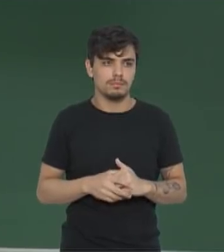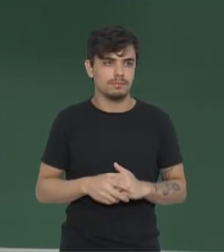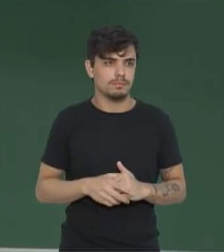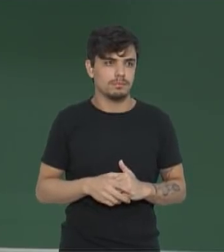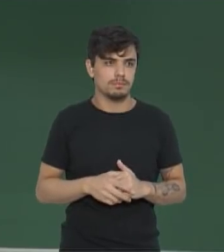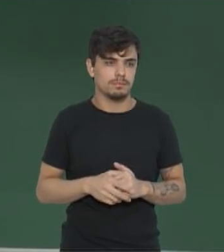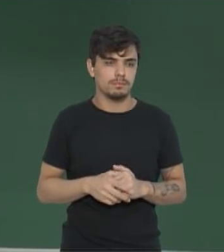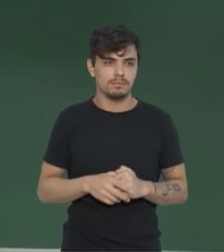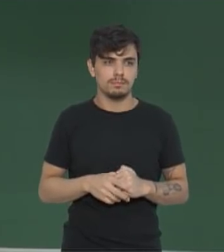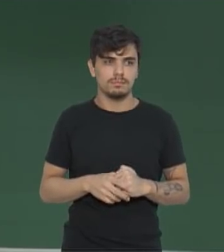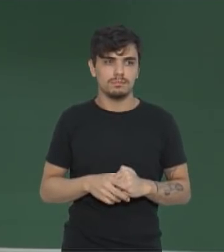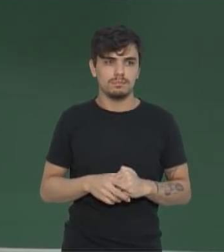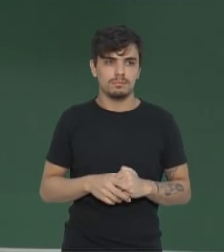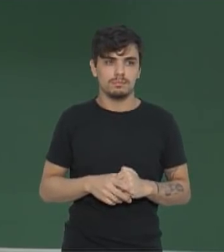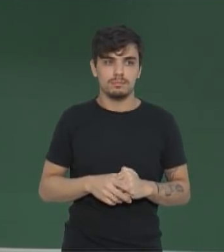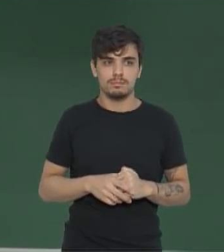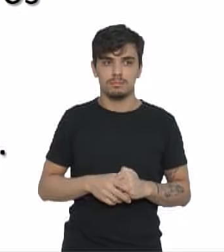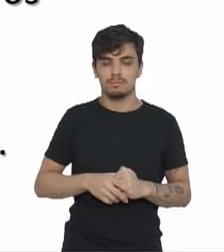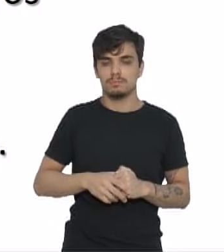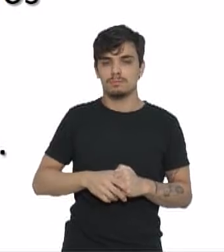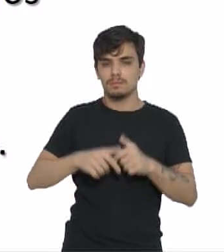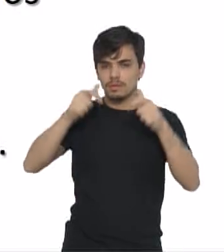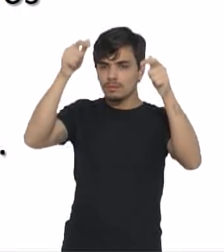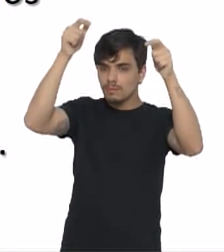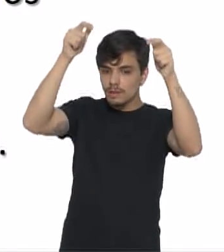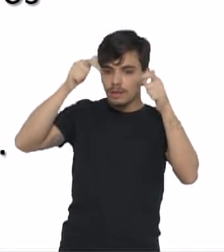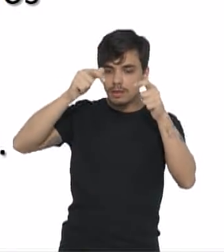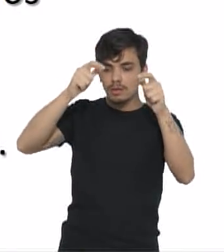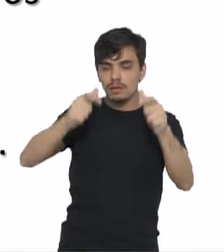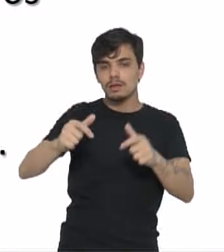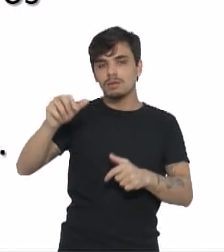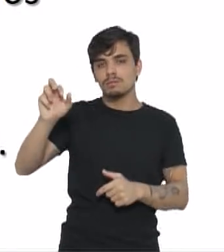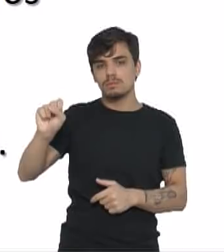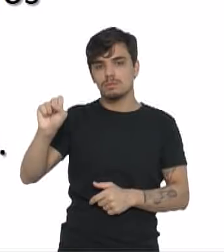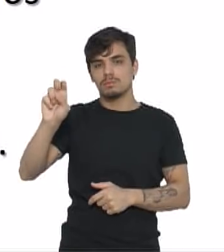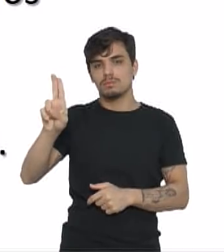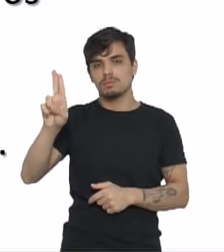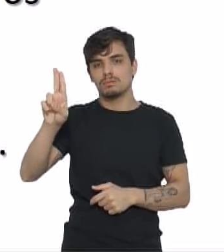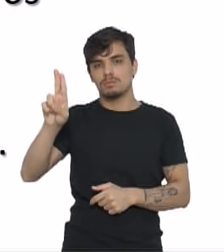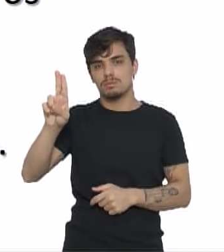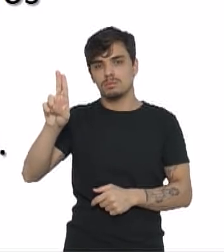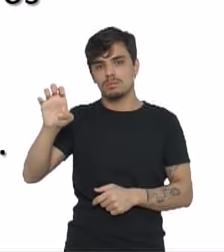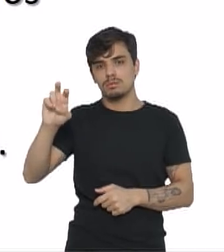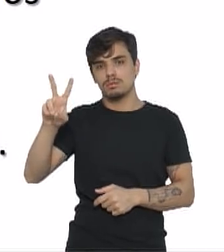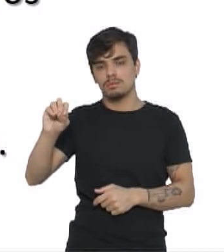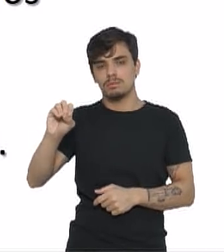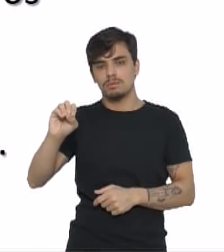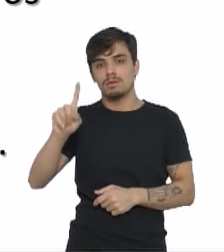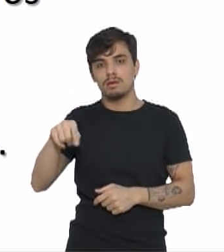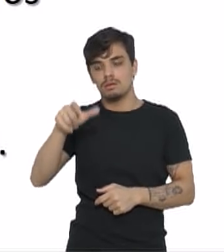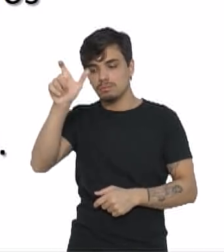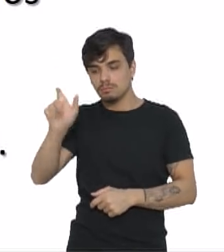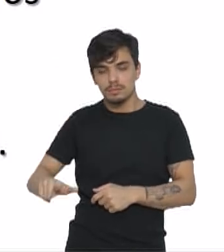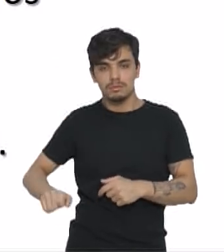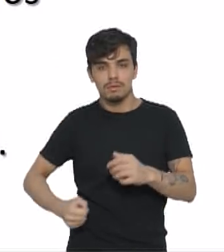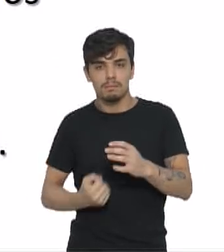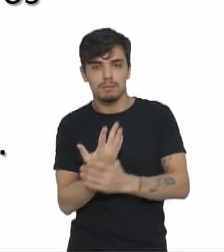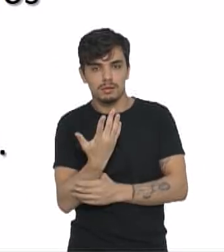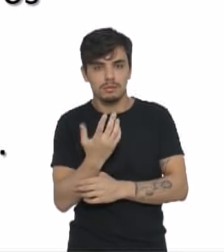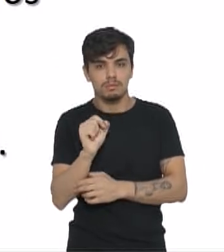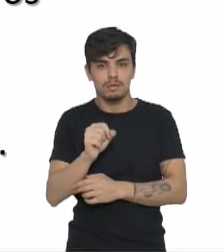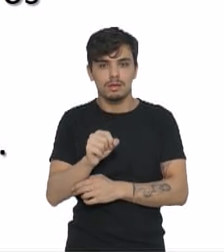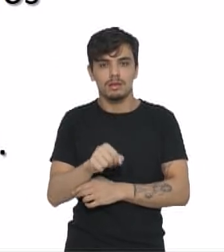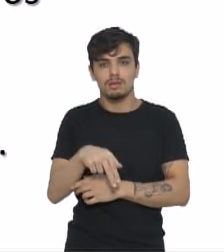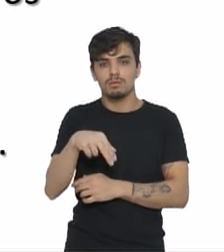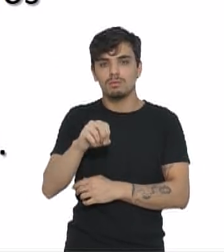Reino Suevo. Quem é isso aí, professor? Foi um reino germânico que existiu no noroeste da Península Ibérica